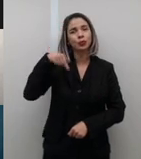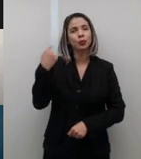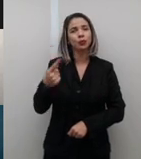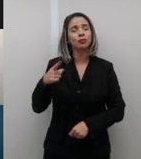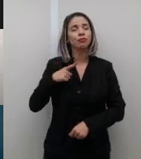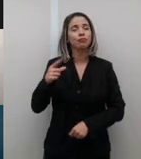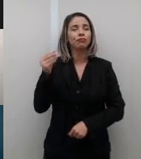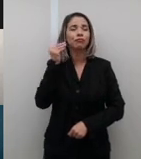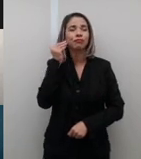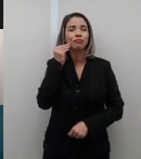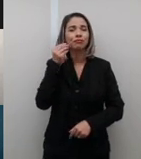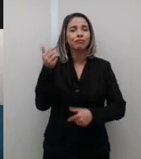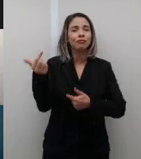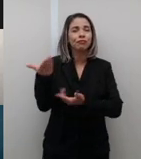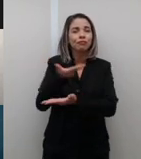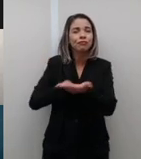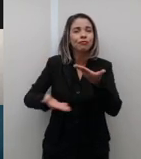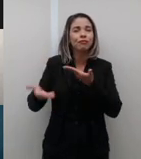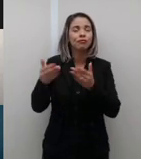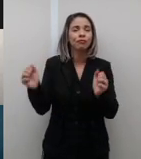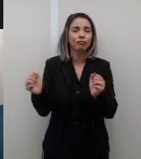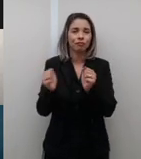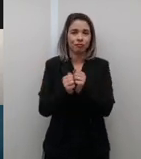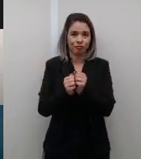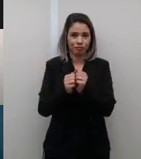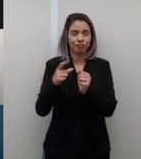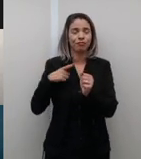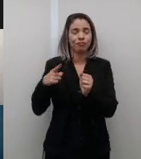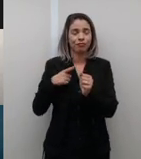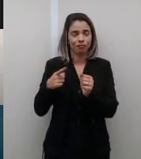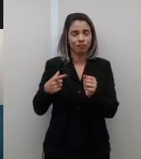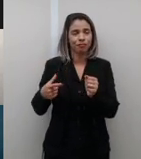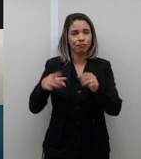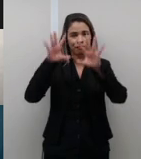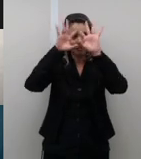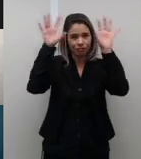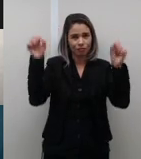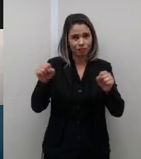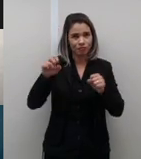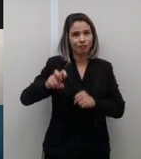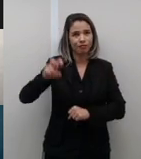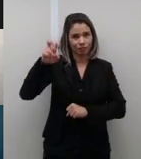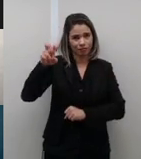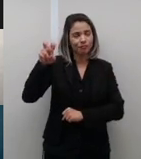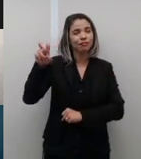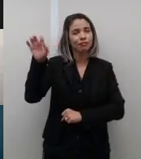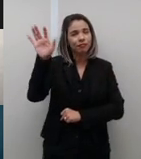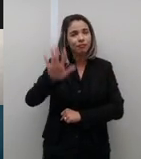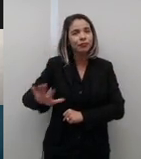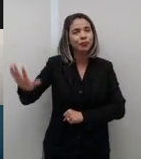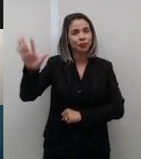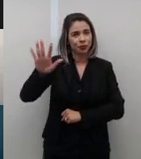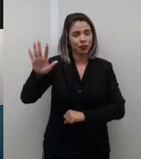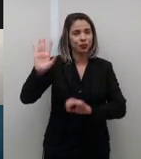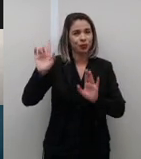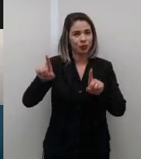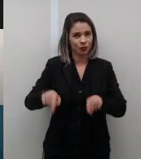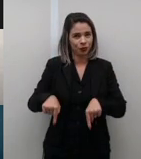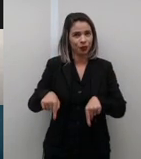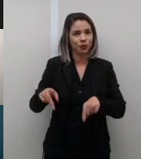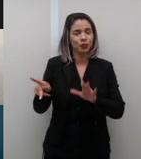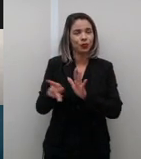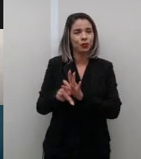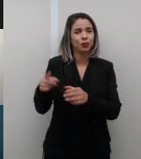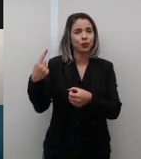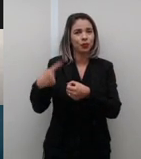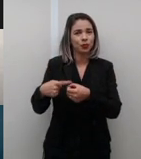juntos no meu tribunal de origem, o Tribunal Regional Federal da 5ª Região, lá com sede na querida cidade do